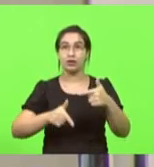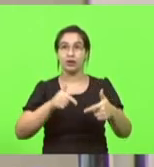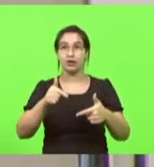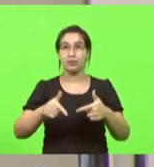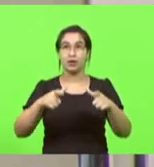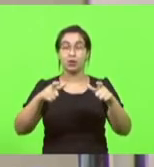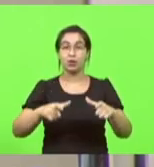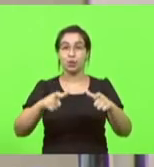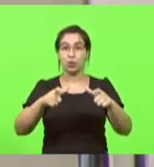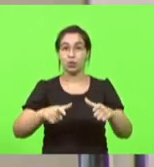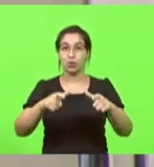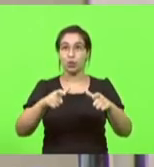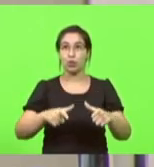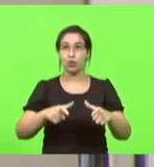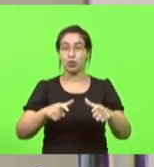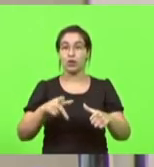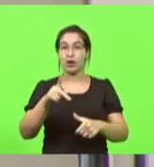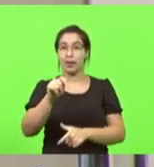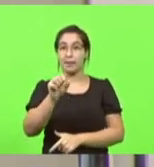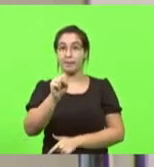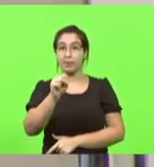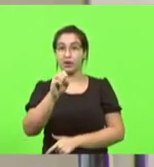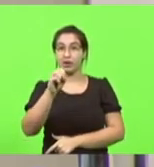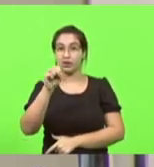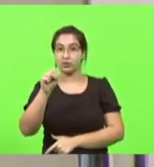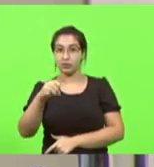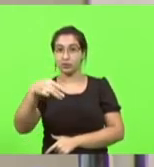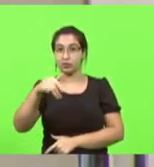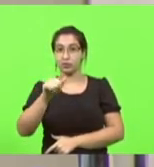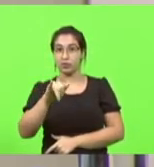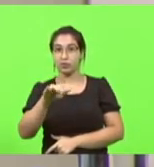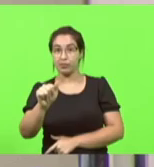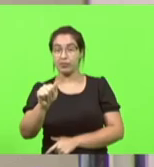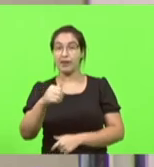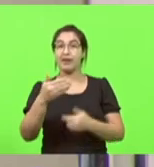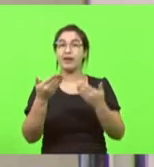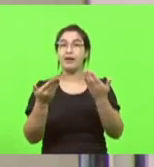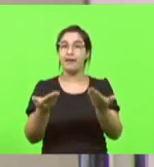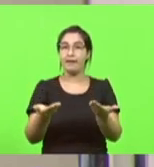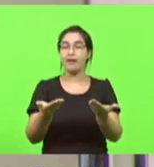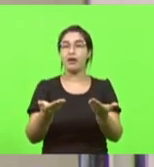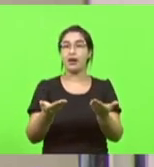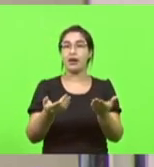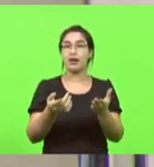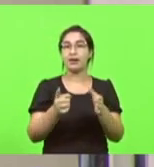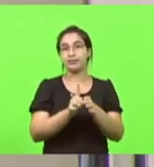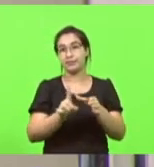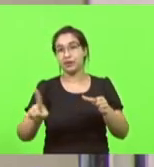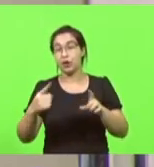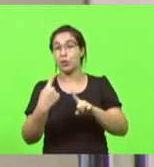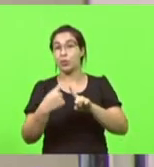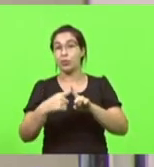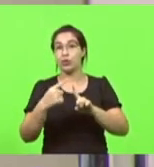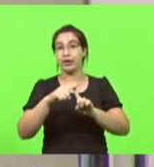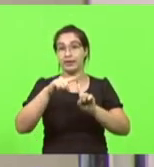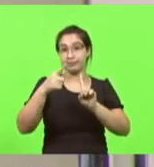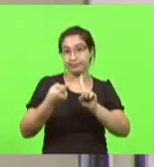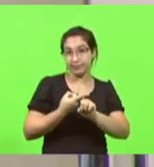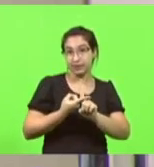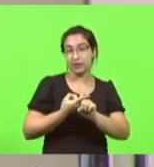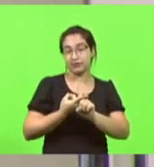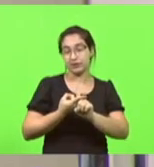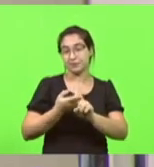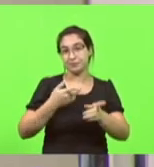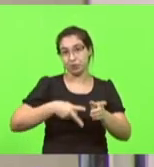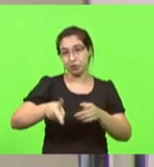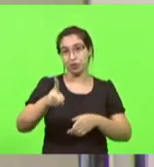no município de Passos Maia durante a vigência da licença maternidade com o fim de dar continuidade ao atendimento. Em